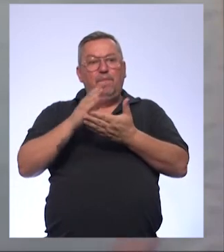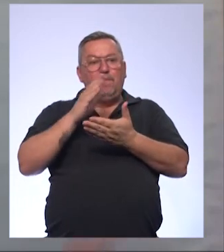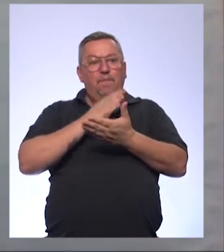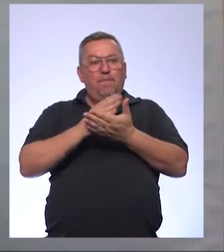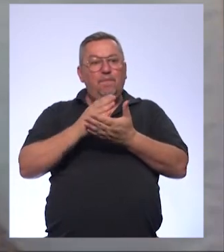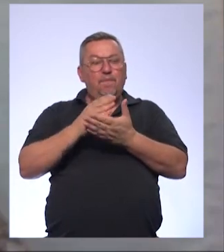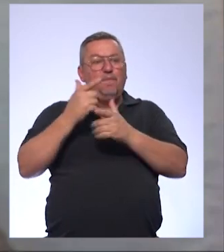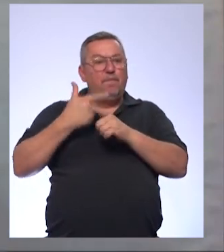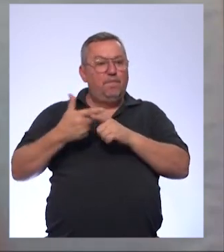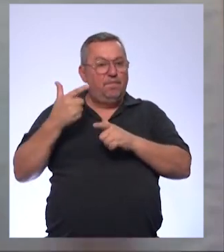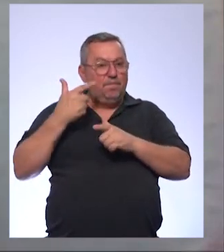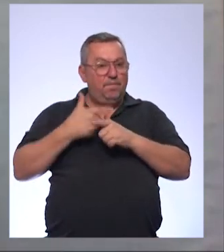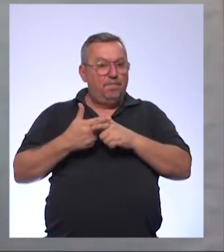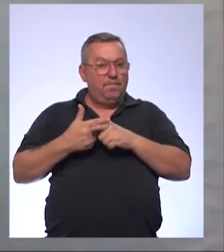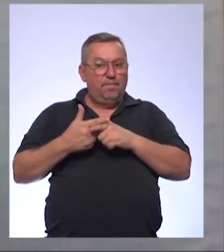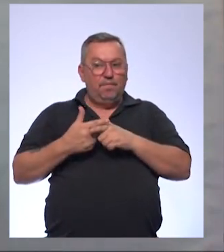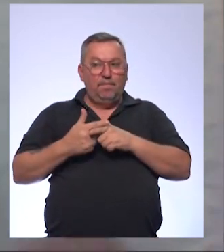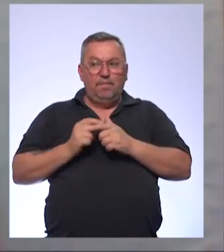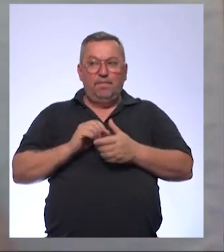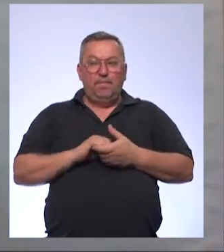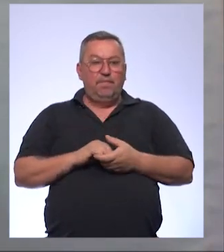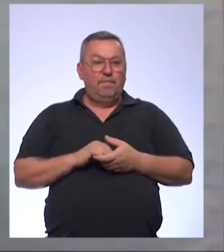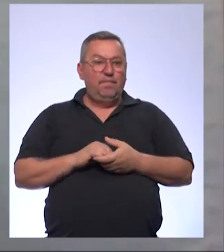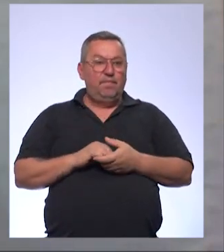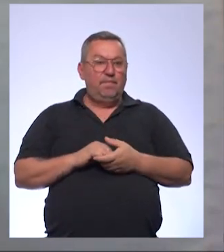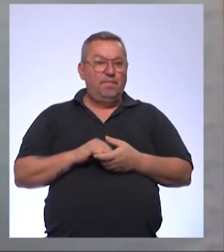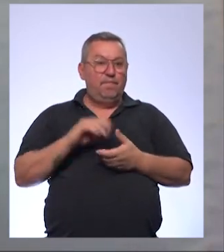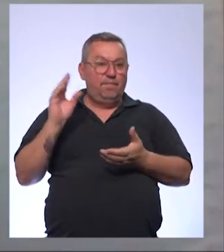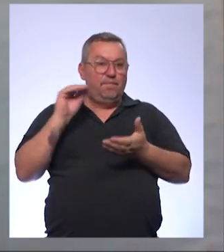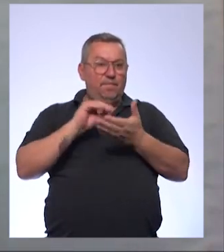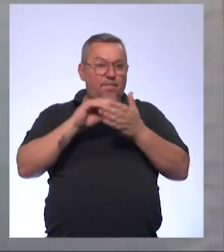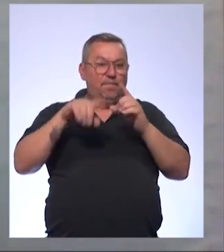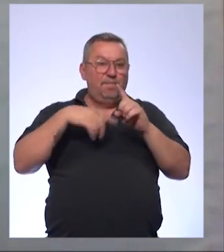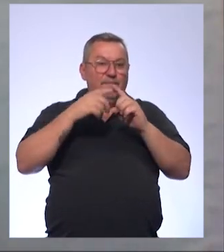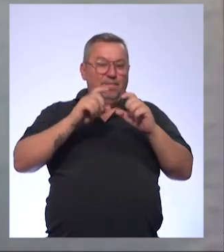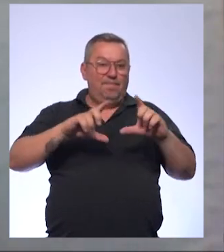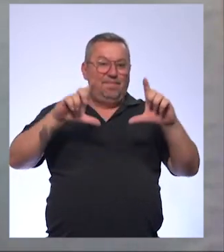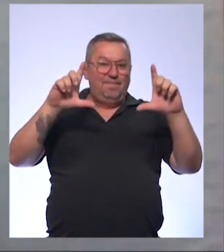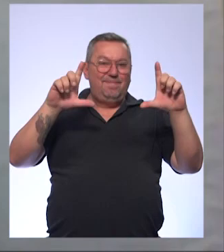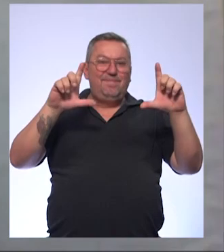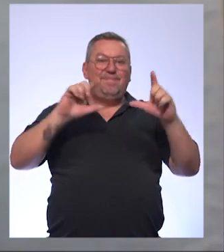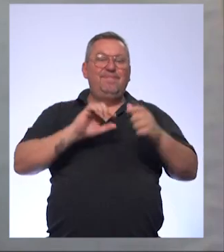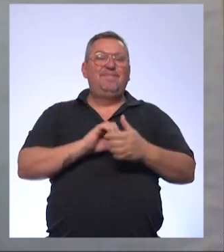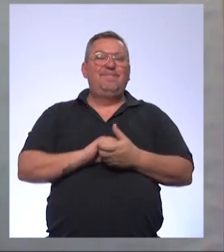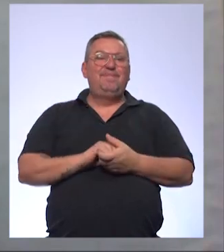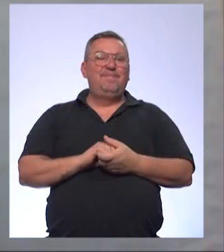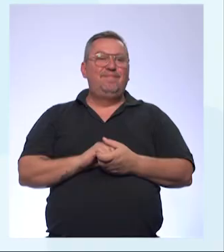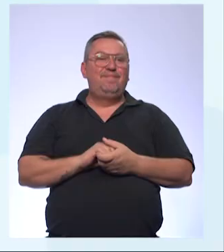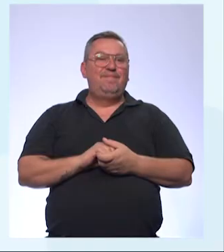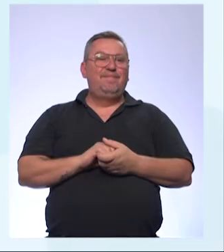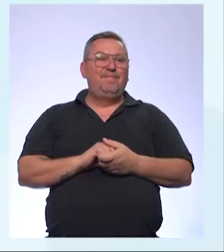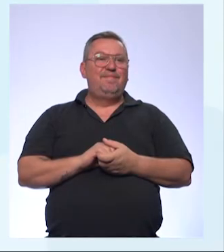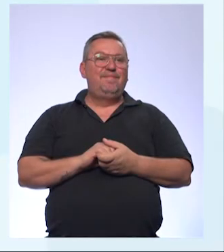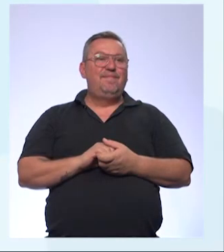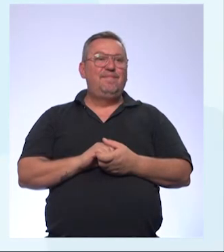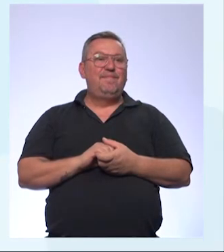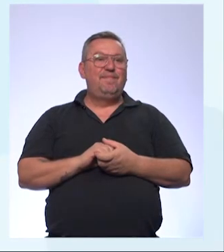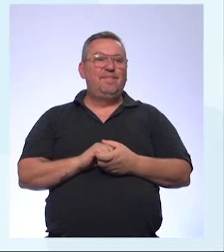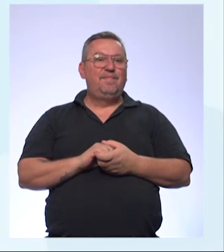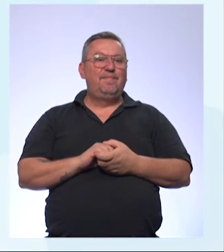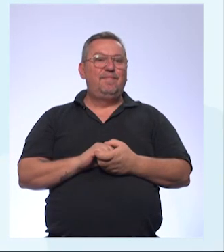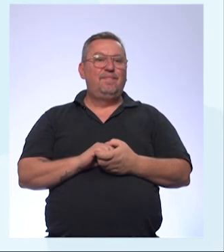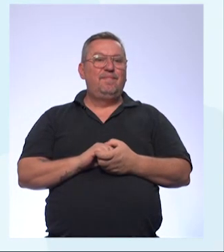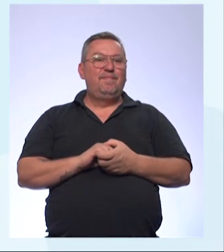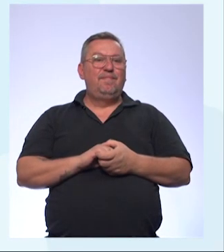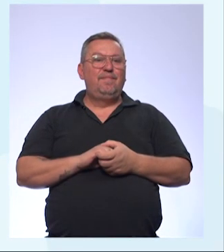grande conflito, o povo hebreu é espalhado pelo mundo. Vou colocar para vocês mais uma tela, vamos lá. Na tela para